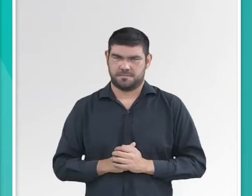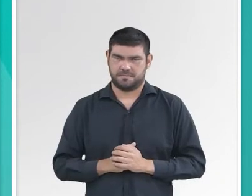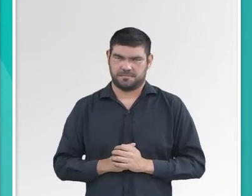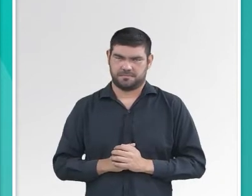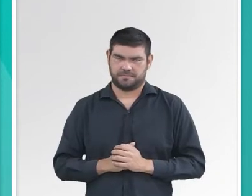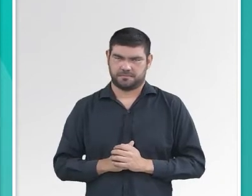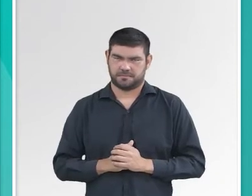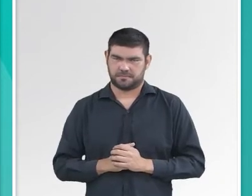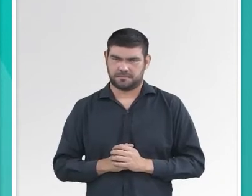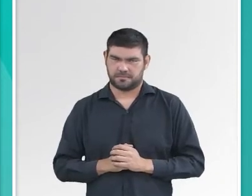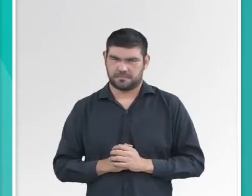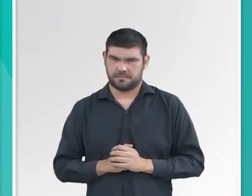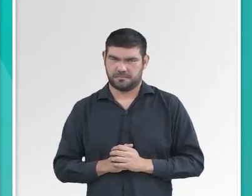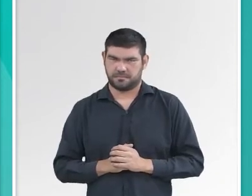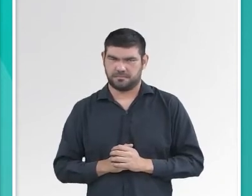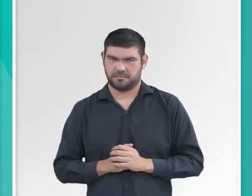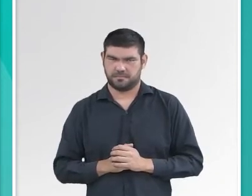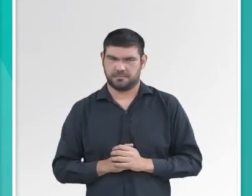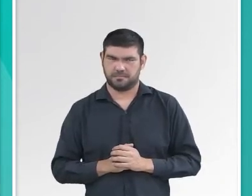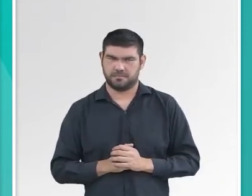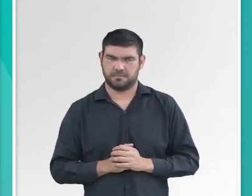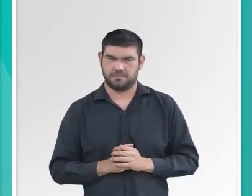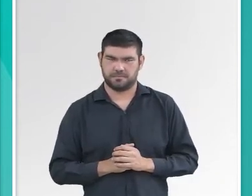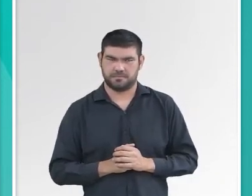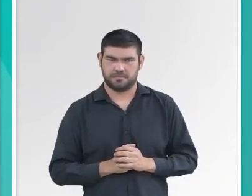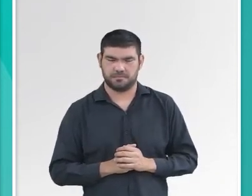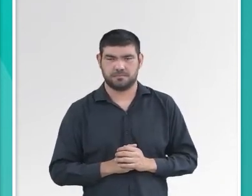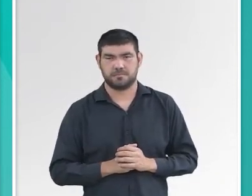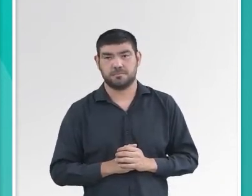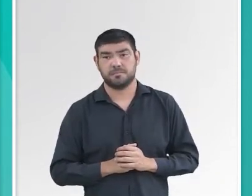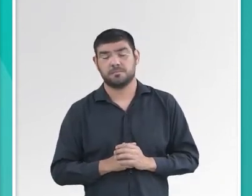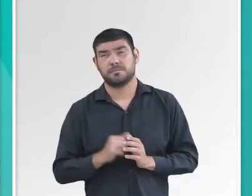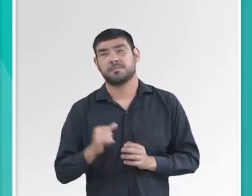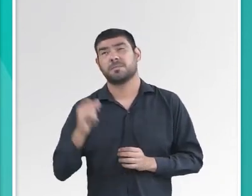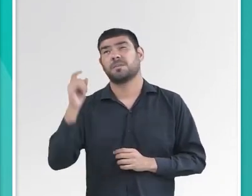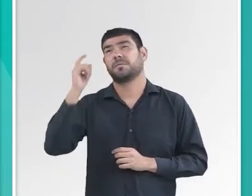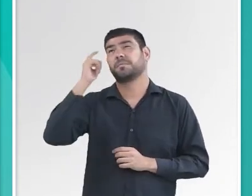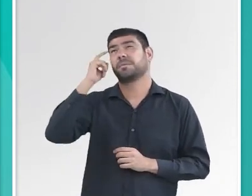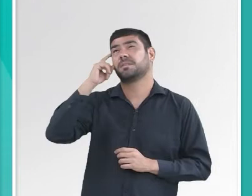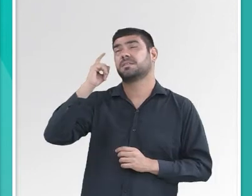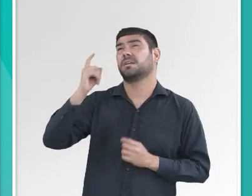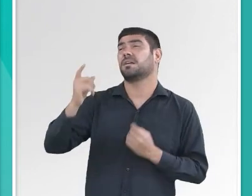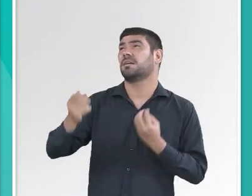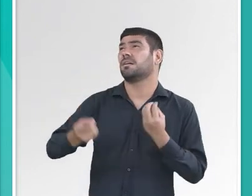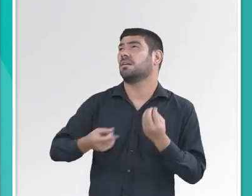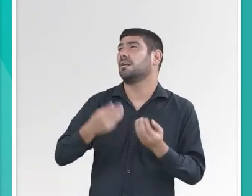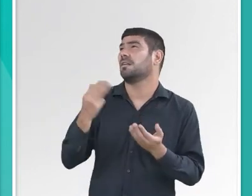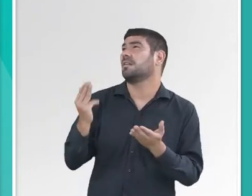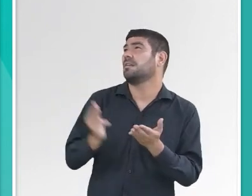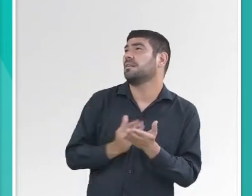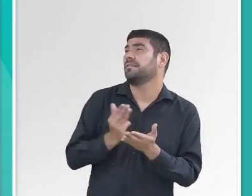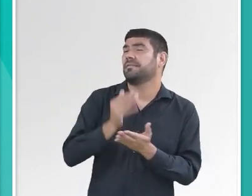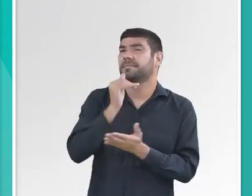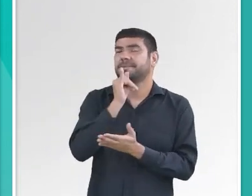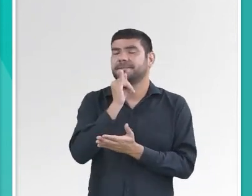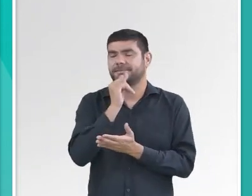do autor da obra da resenha, então se formos aí pensar em livros como, por exemplo,